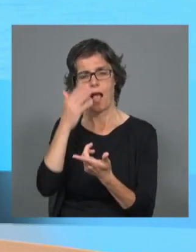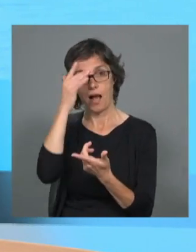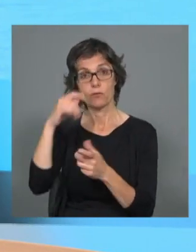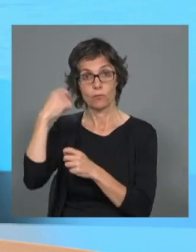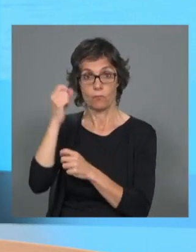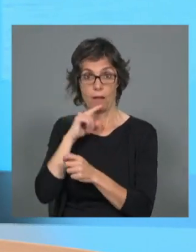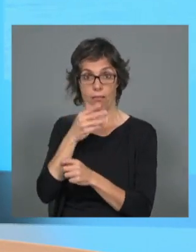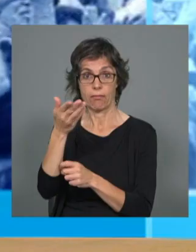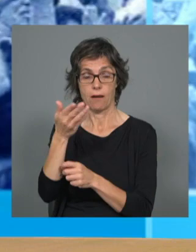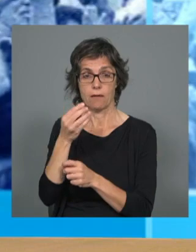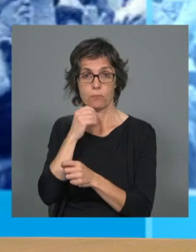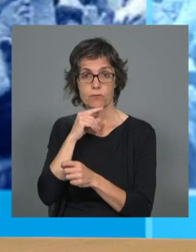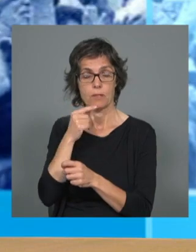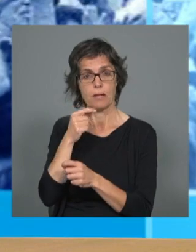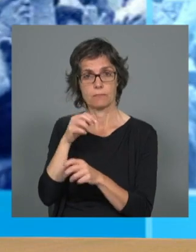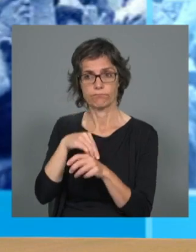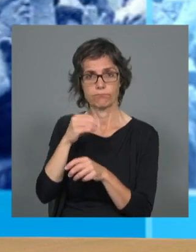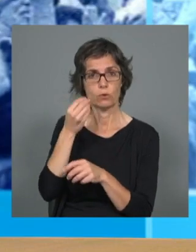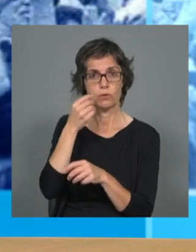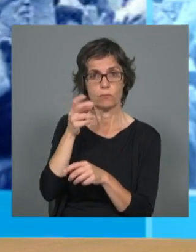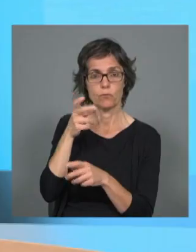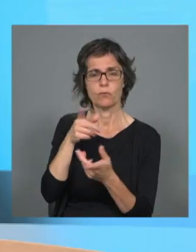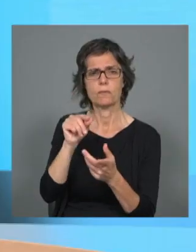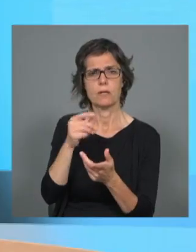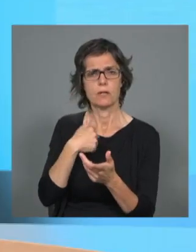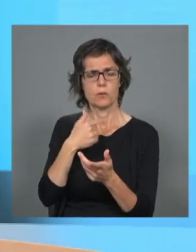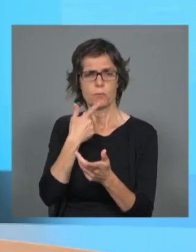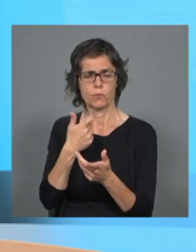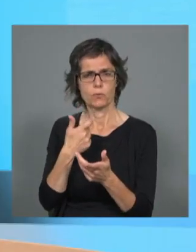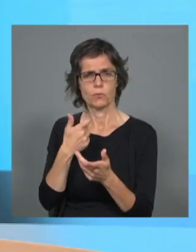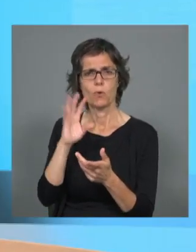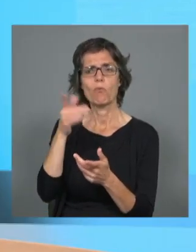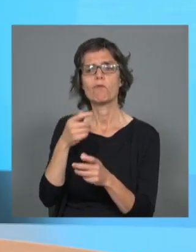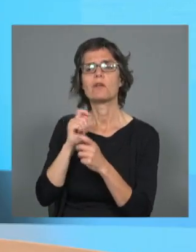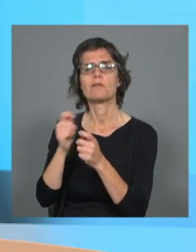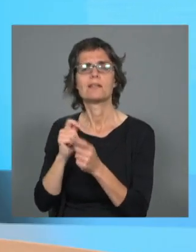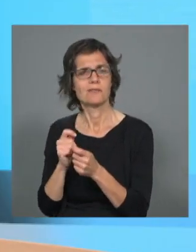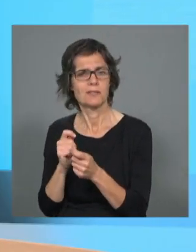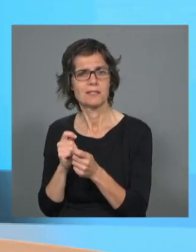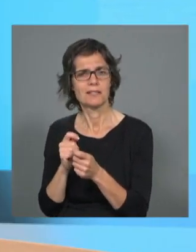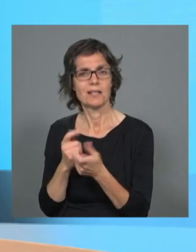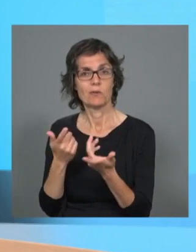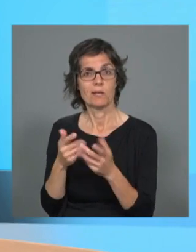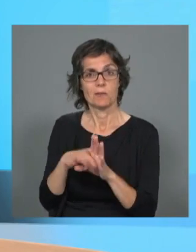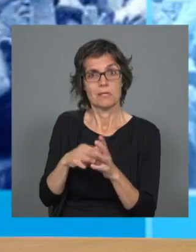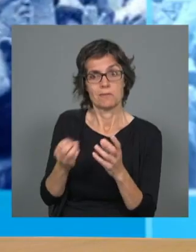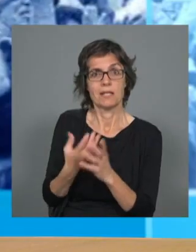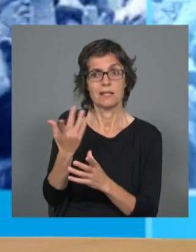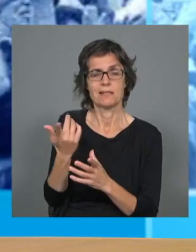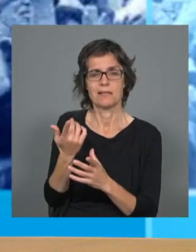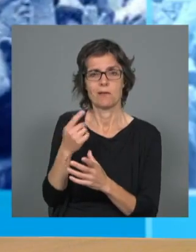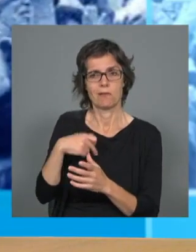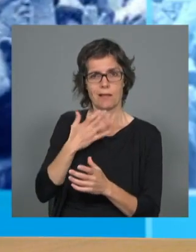filme, mas para vocês que participaram nisso e que também escutaram estas pessoas, acabou por ser um grande enriquecimento, não é? Sim. Quer dizer, nós